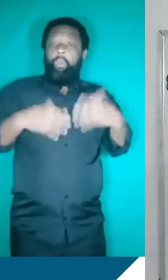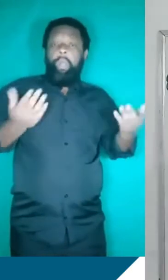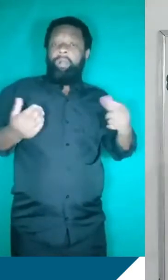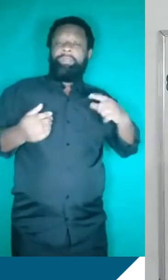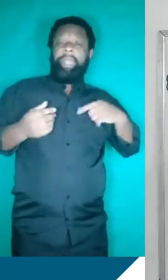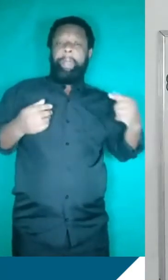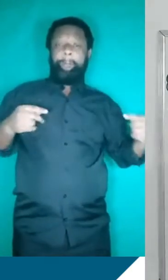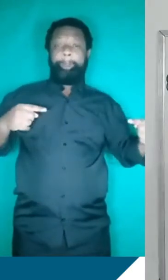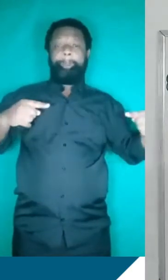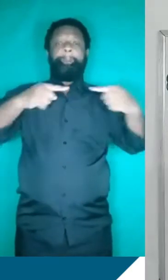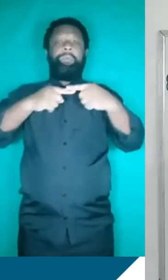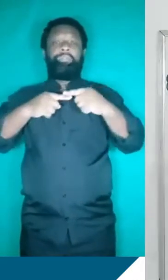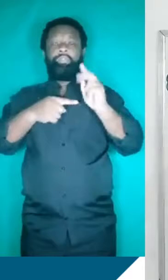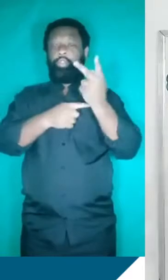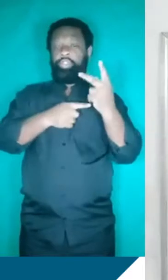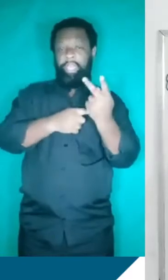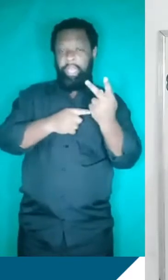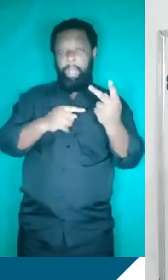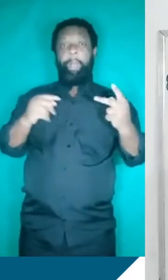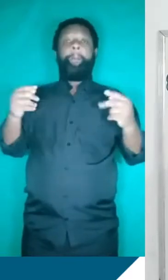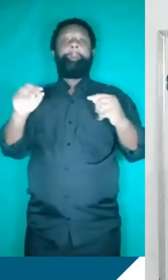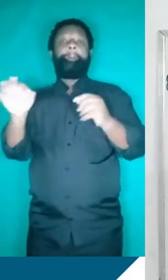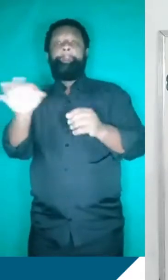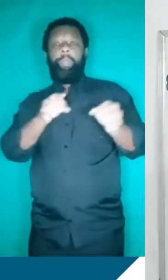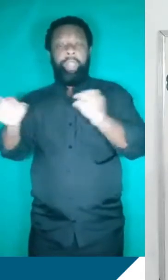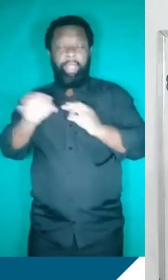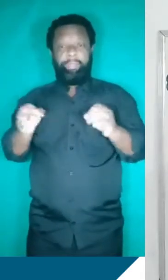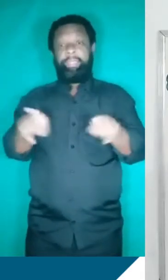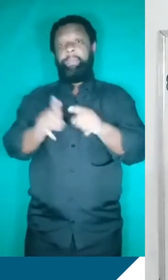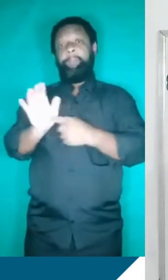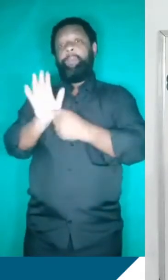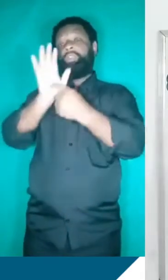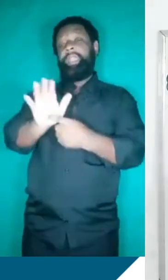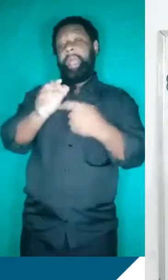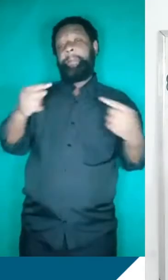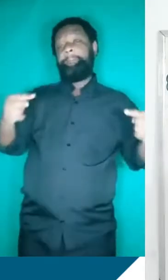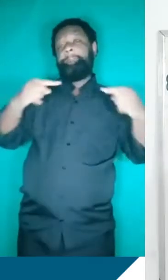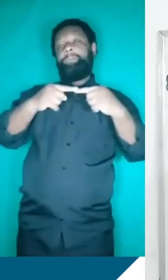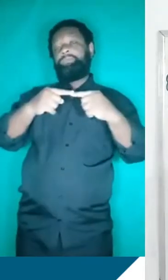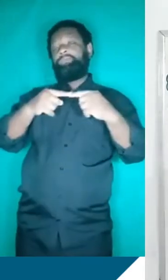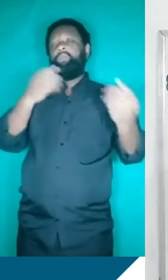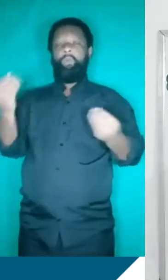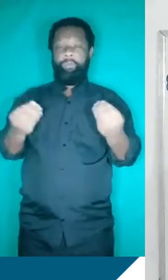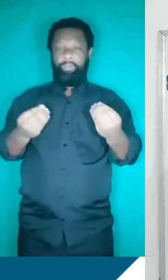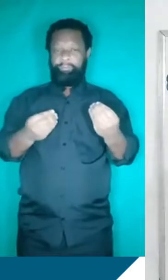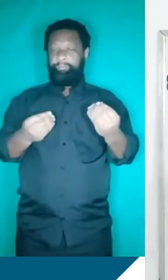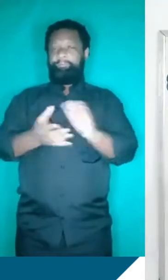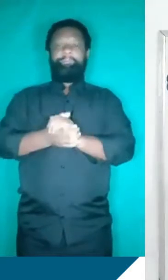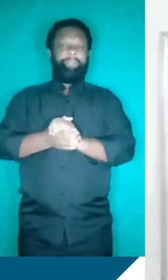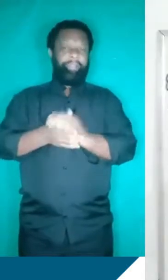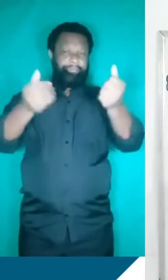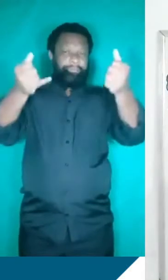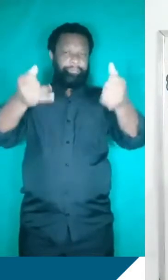formam pontes de hidrogênio entre suas moléculas? Mostre a formação das pontes, que hoje nós chamamos de ligação de